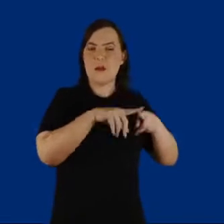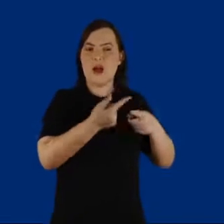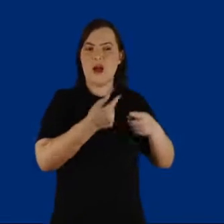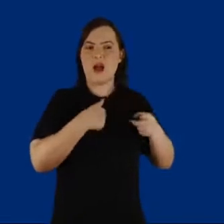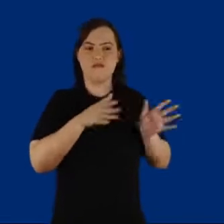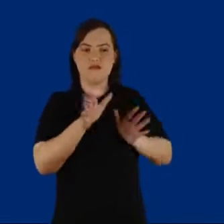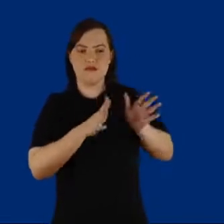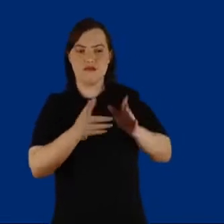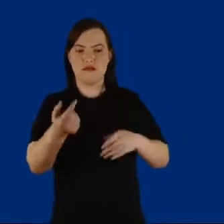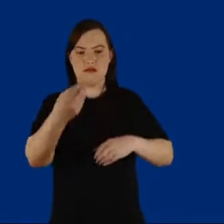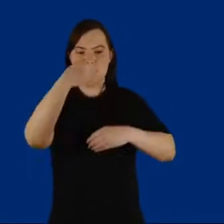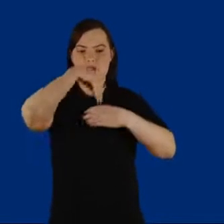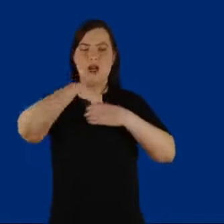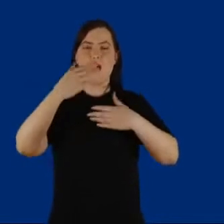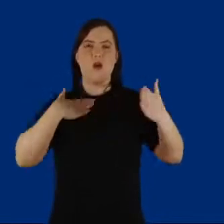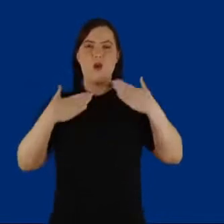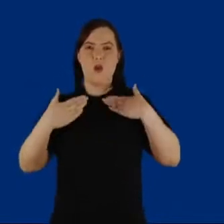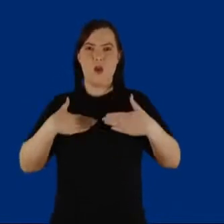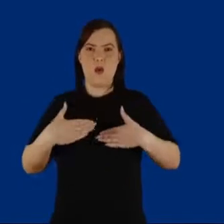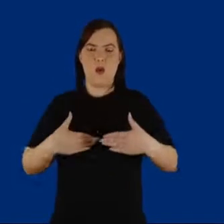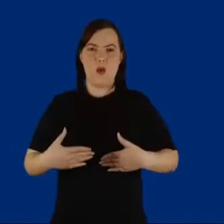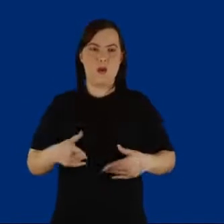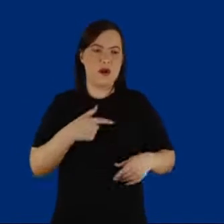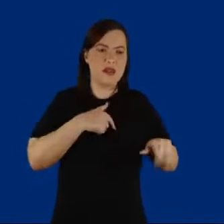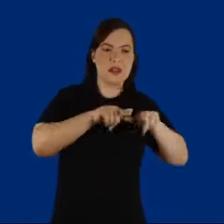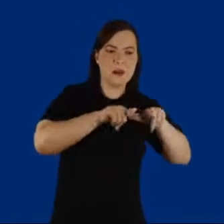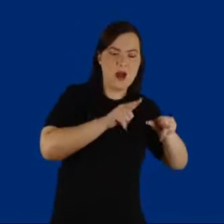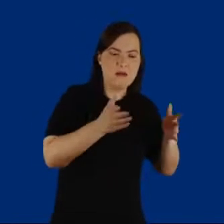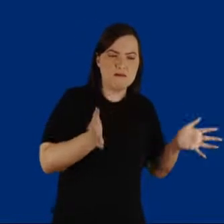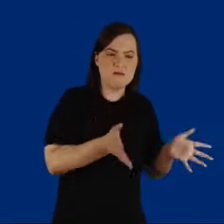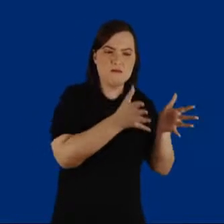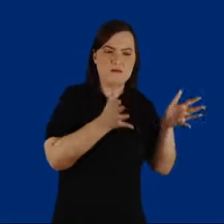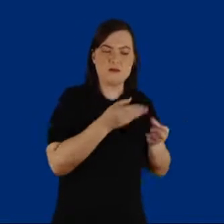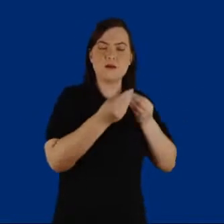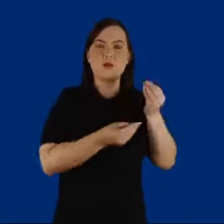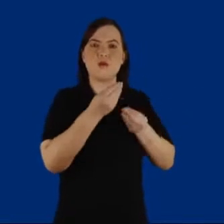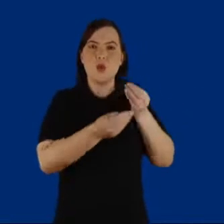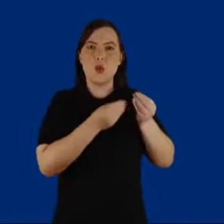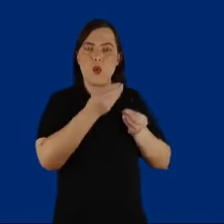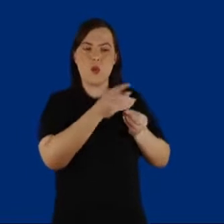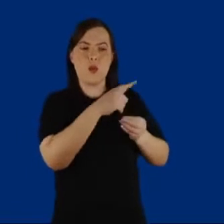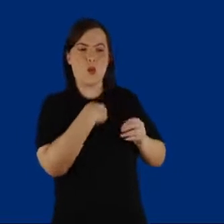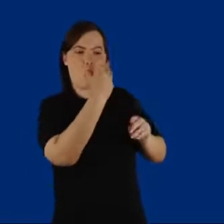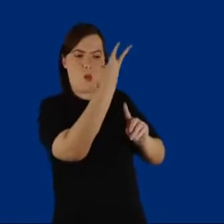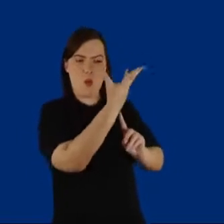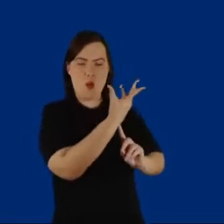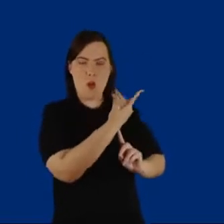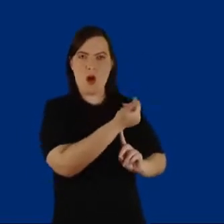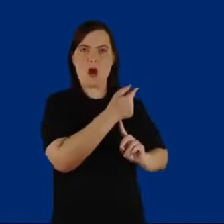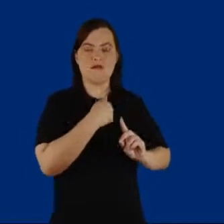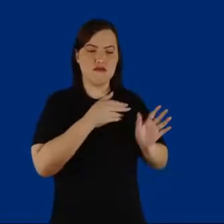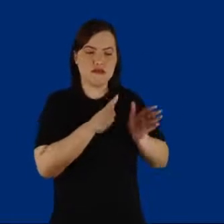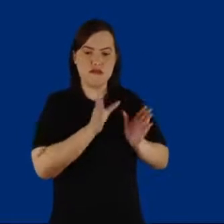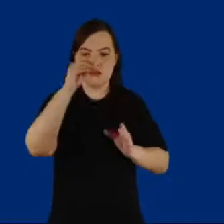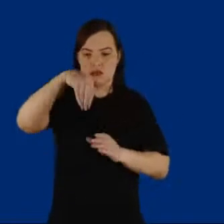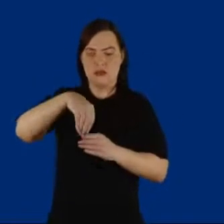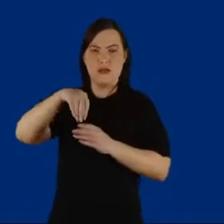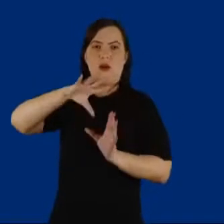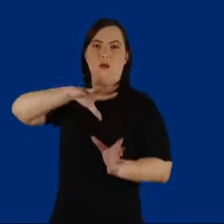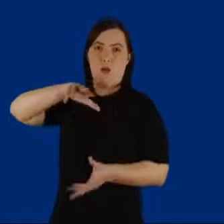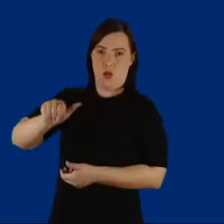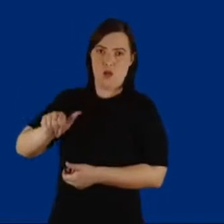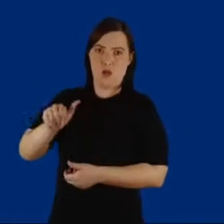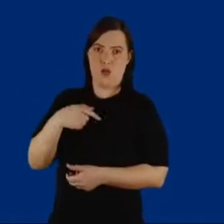do corpo. E ela trabalhou em como essa arte é um acesso a esse tipo de mundo.